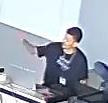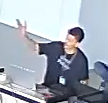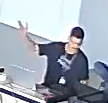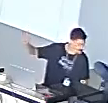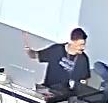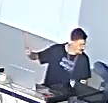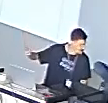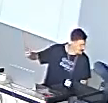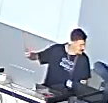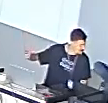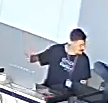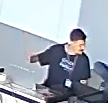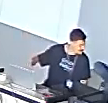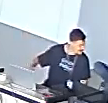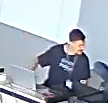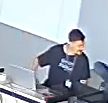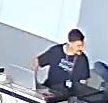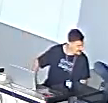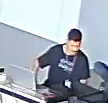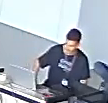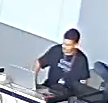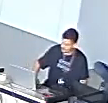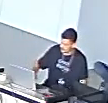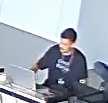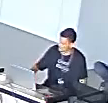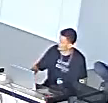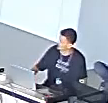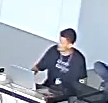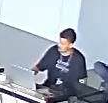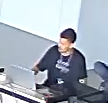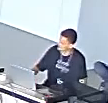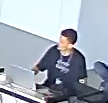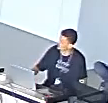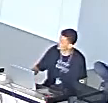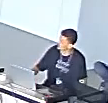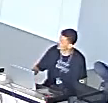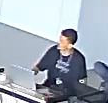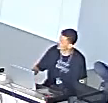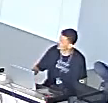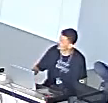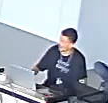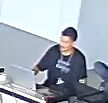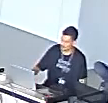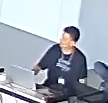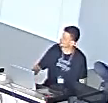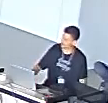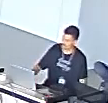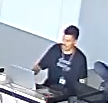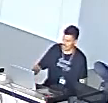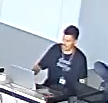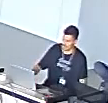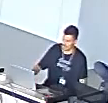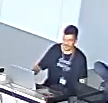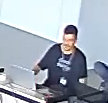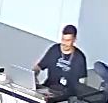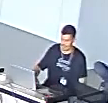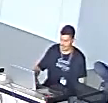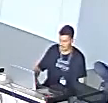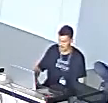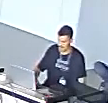seguintes convidados: Diego Pessoa Santos, Superintendente de Transportes Intermunicipal